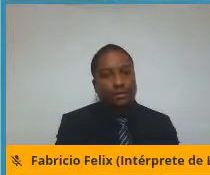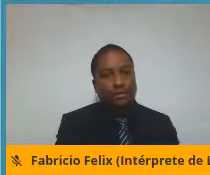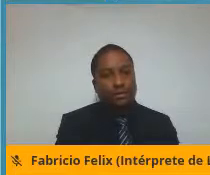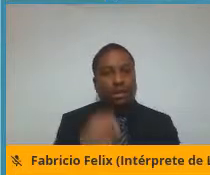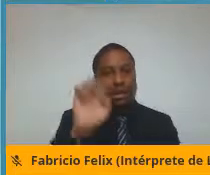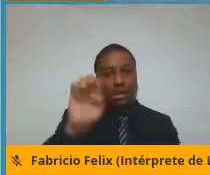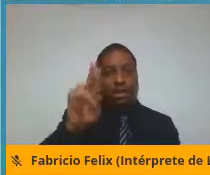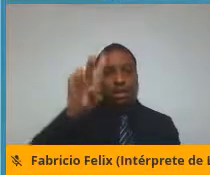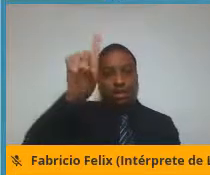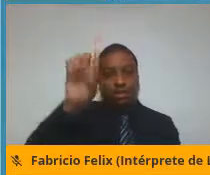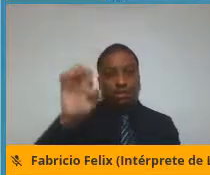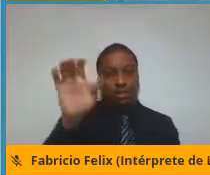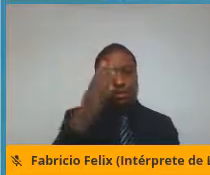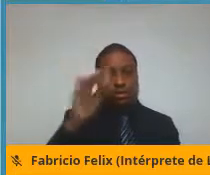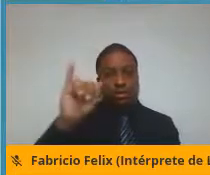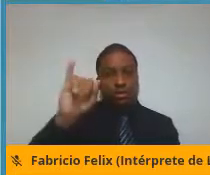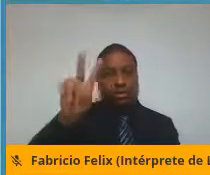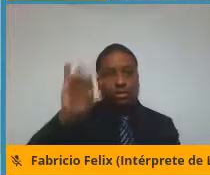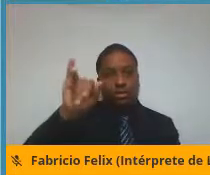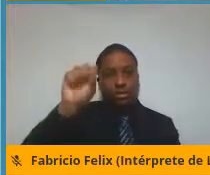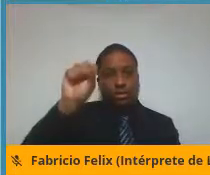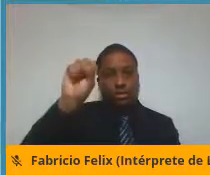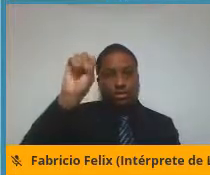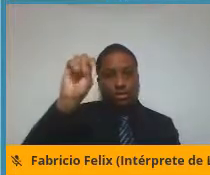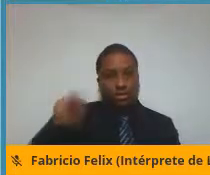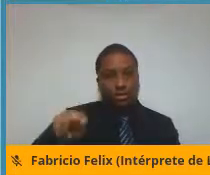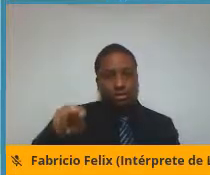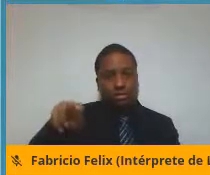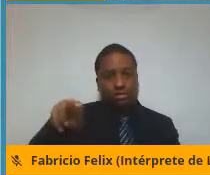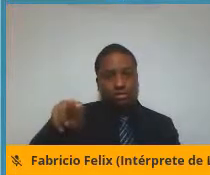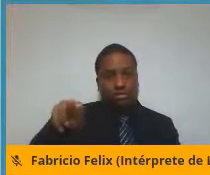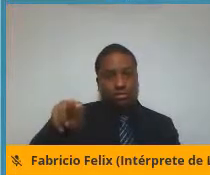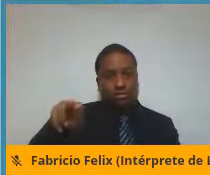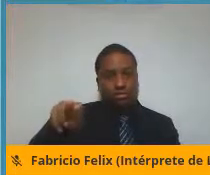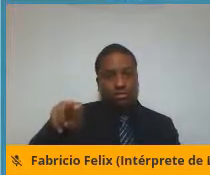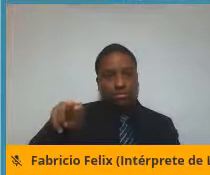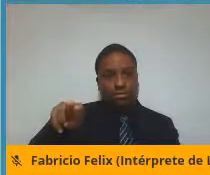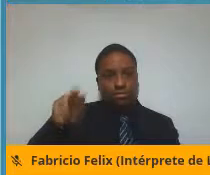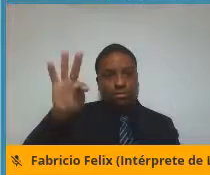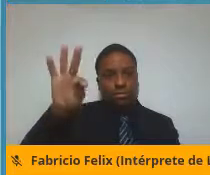Eu de Iveson, vou anotar aqui, hein?